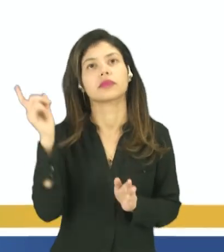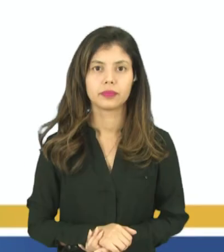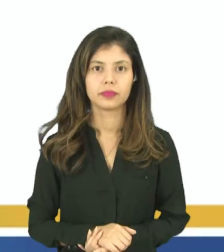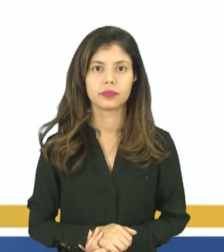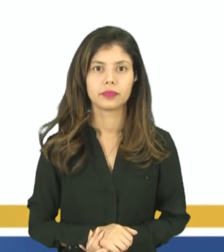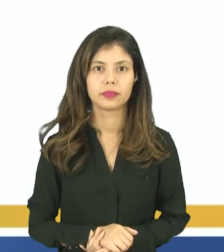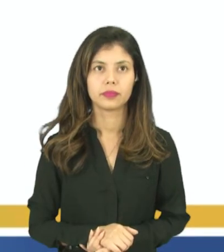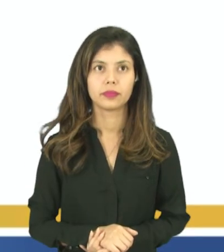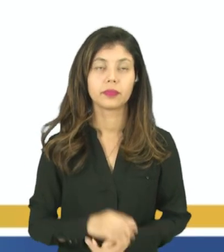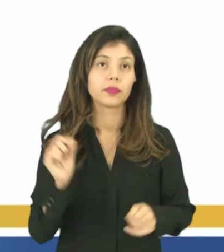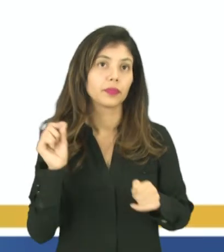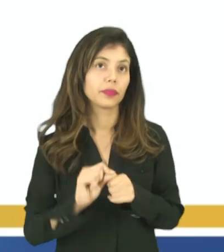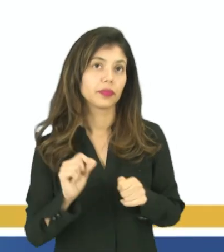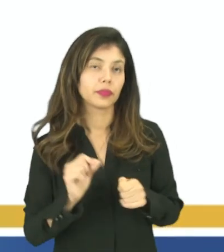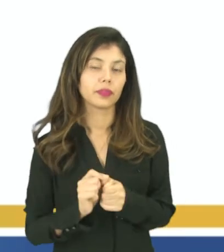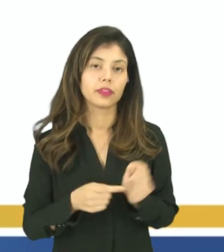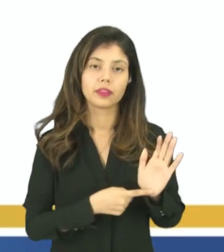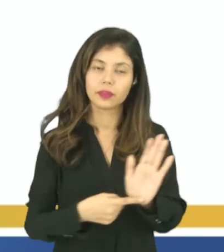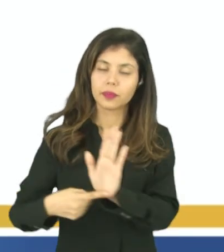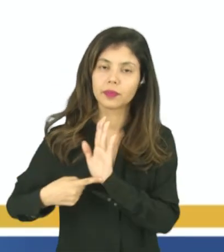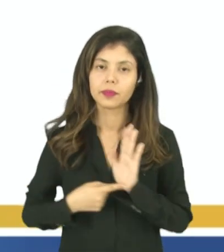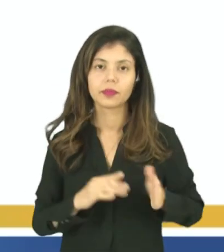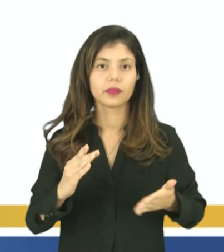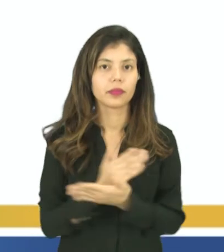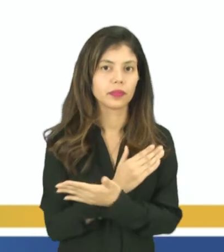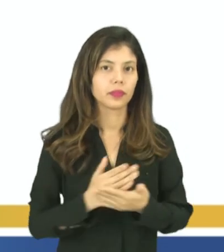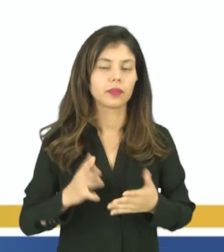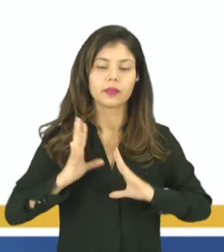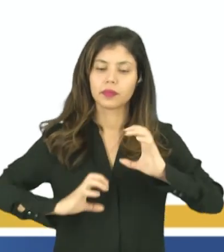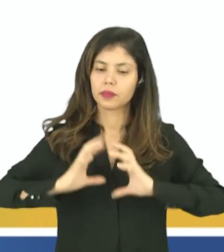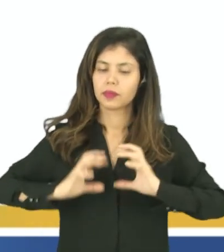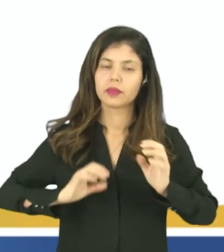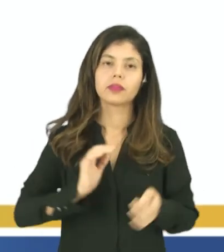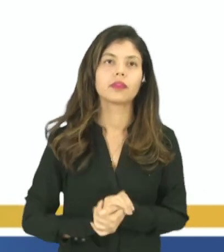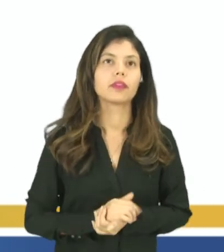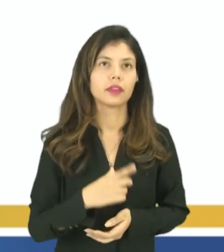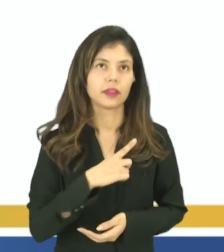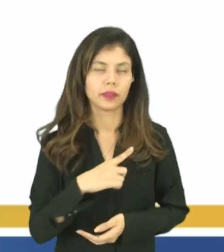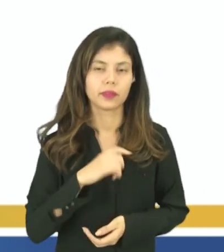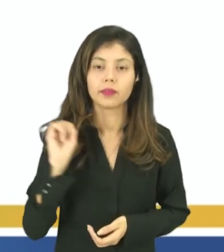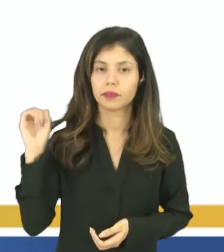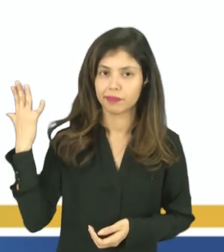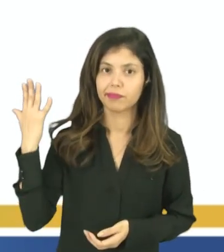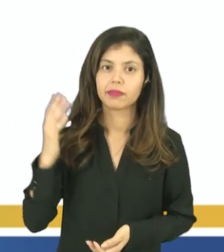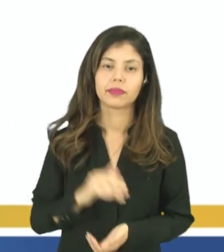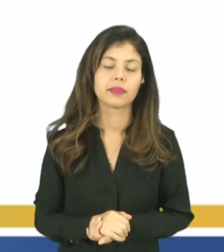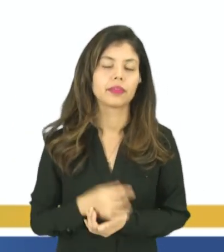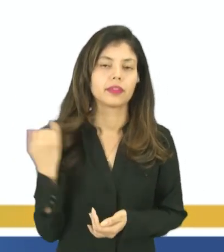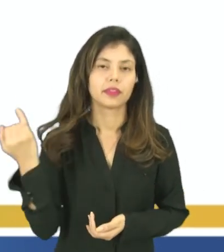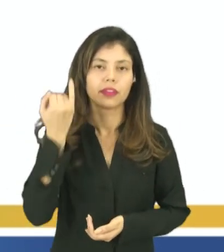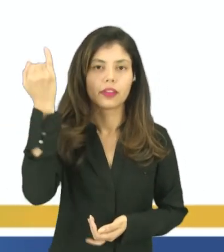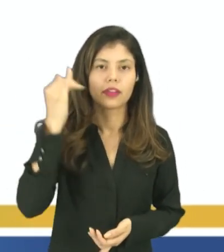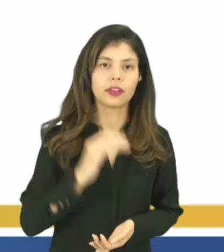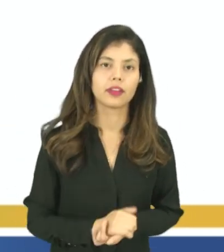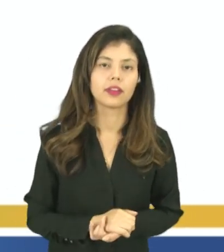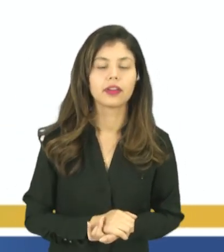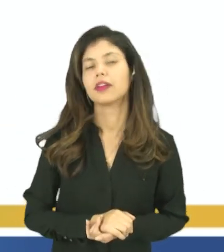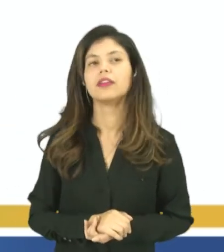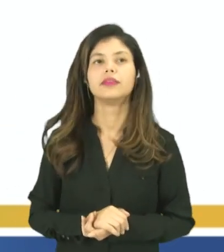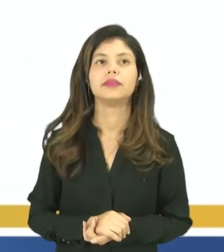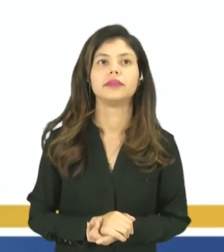difícil. Feito a nossa demonstração de alguns conflitos, algumas tensões que aconteceram principalmente